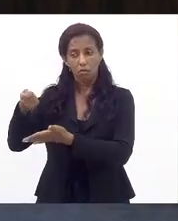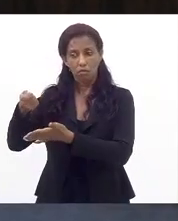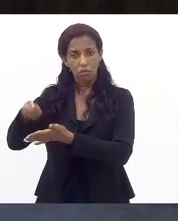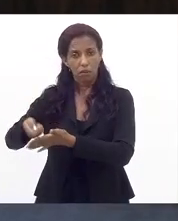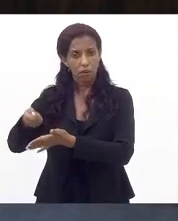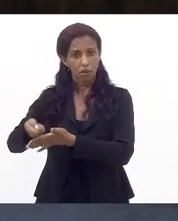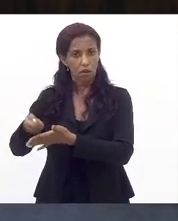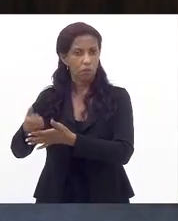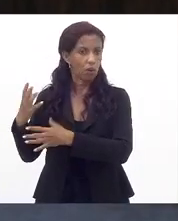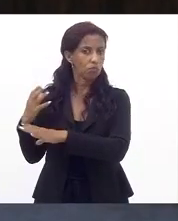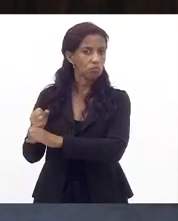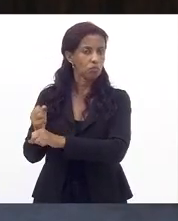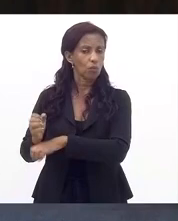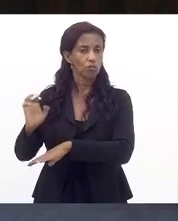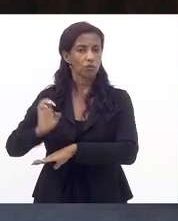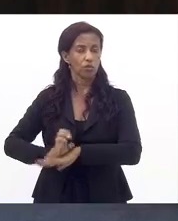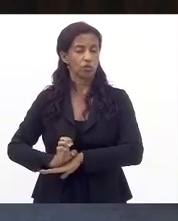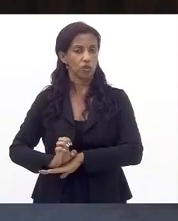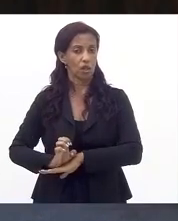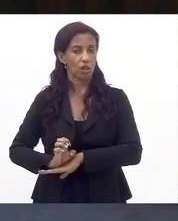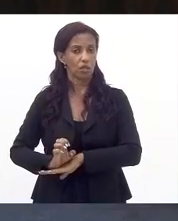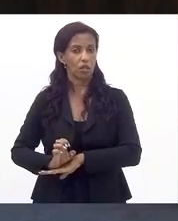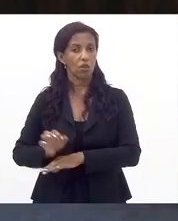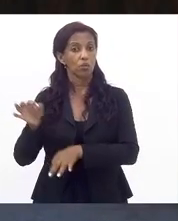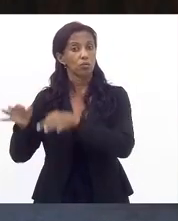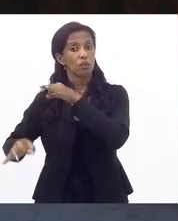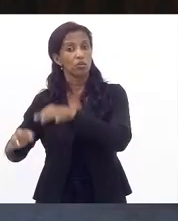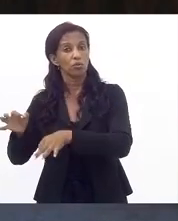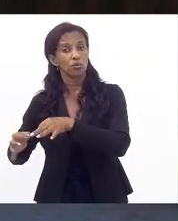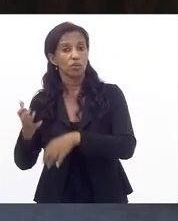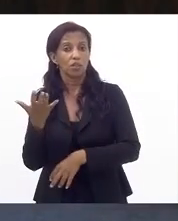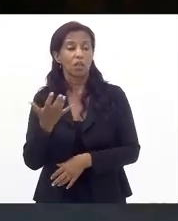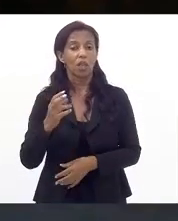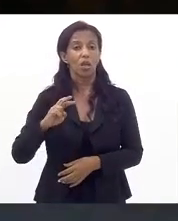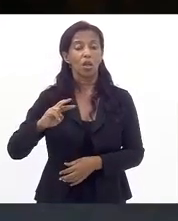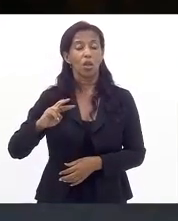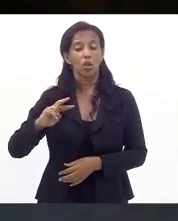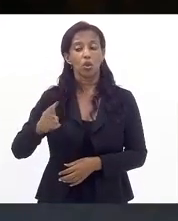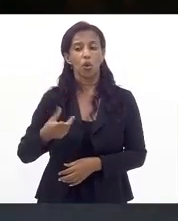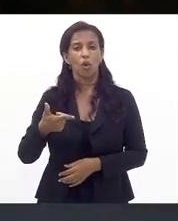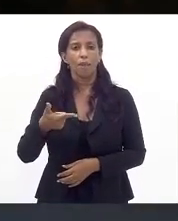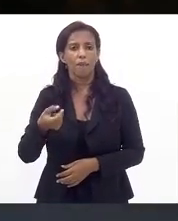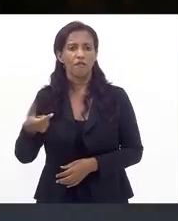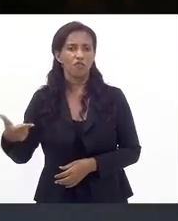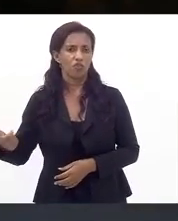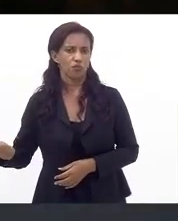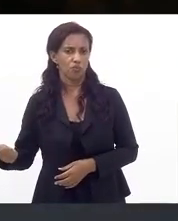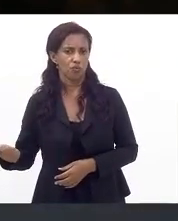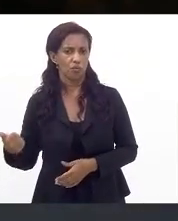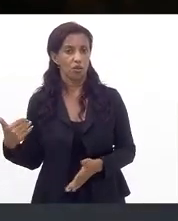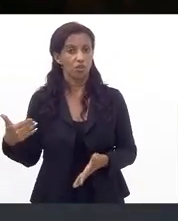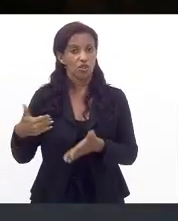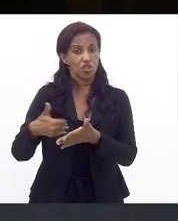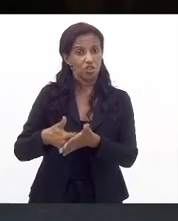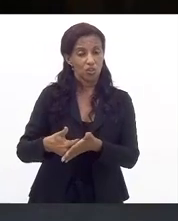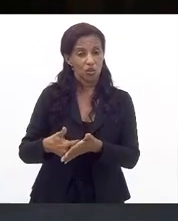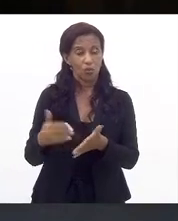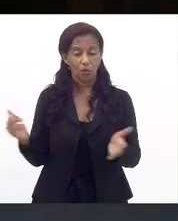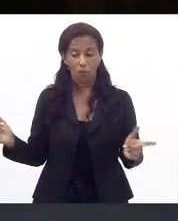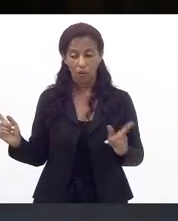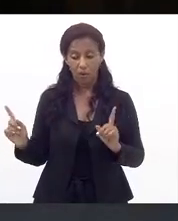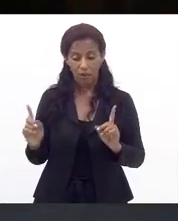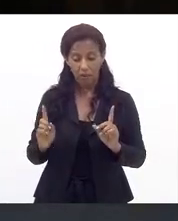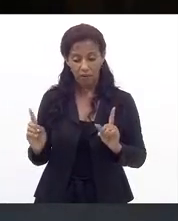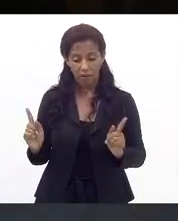preferia 18 e o Tribunal de Justiça prefere 2021 a gente acabou chegando a um consenso de